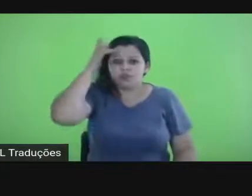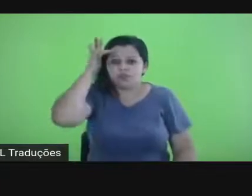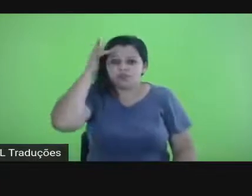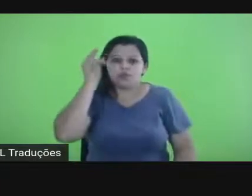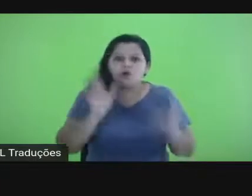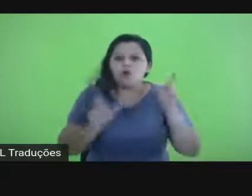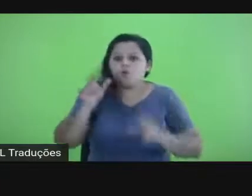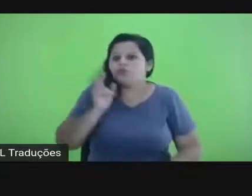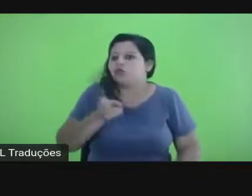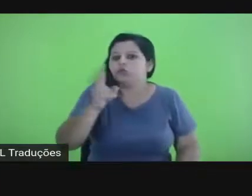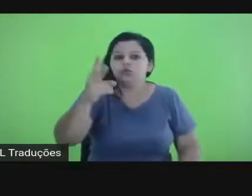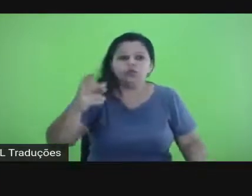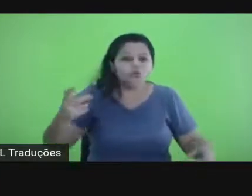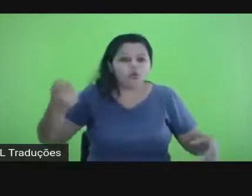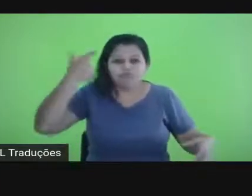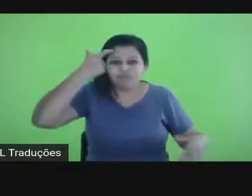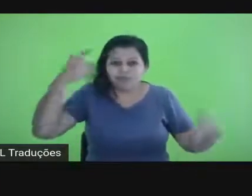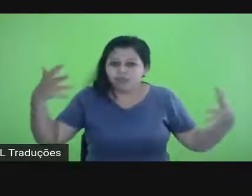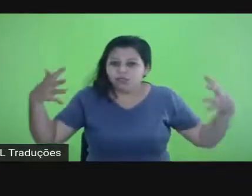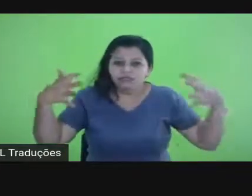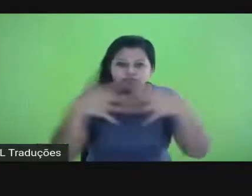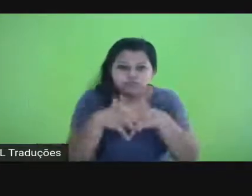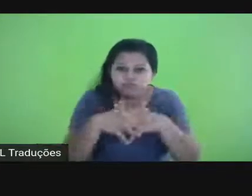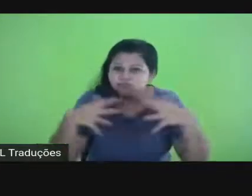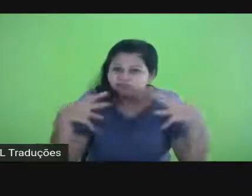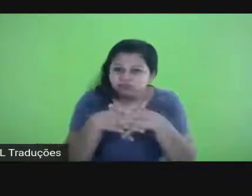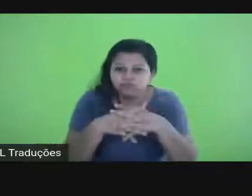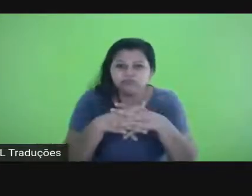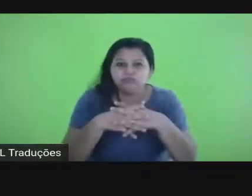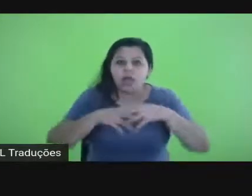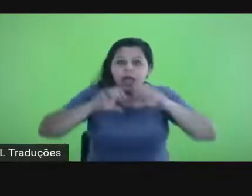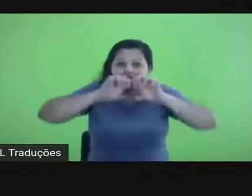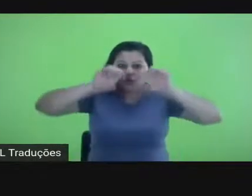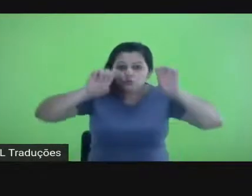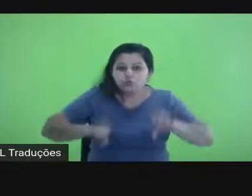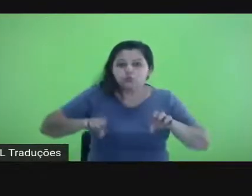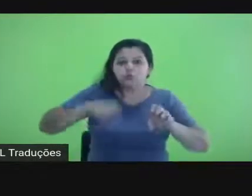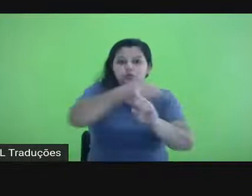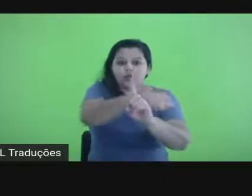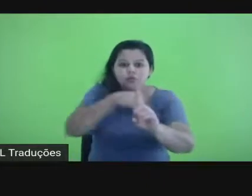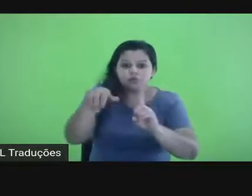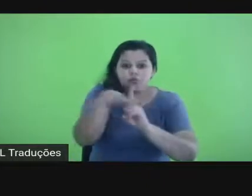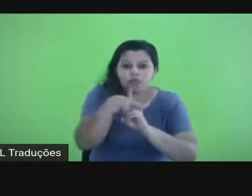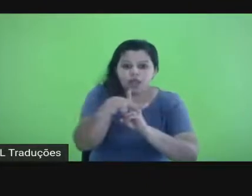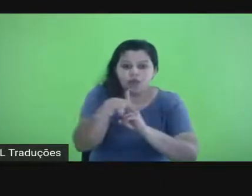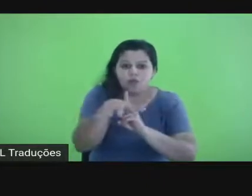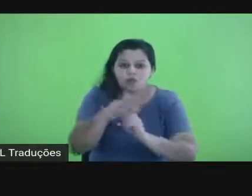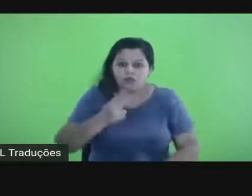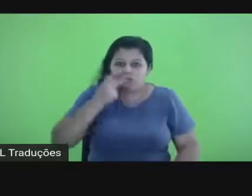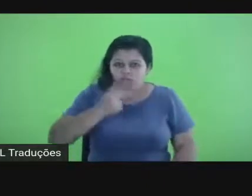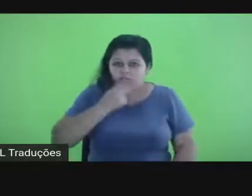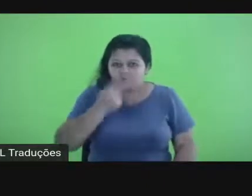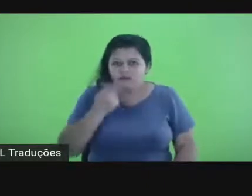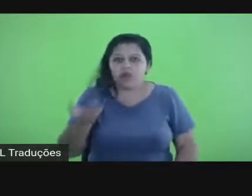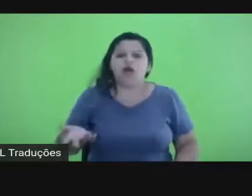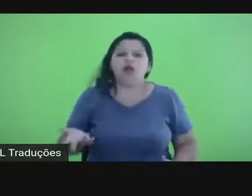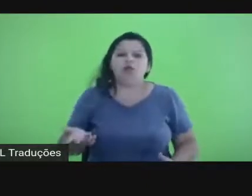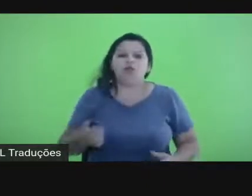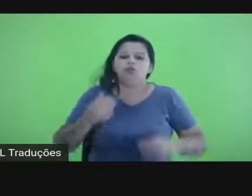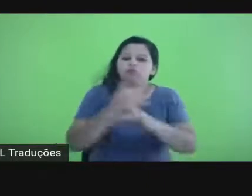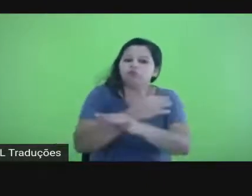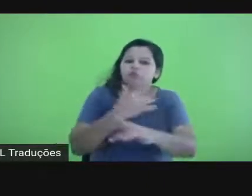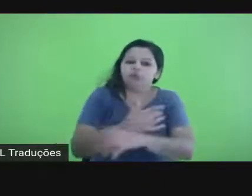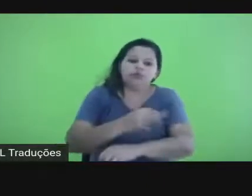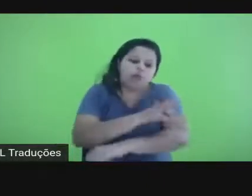fazendo muitas confusões, continuam não entendendo a questão da estrutura social. Então, como a gente está falando aqui em arquitetura, em urbanismo,